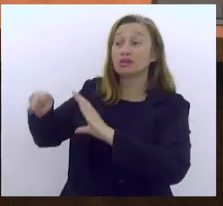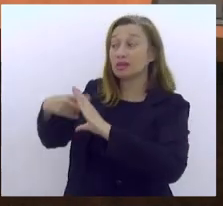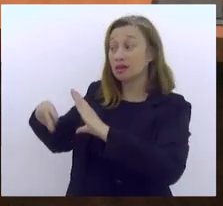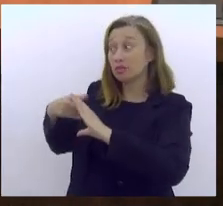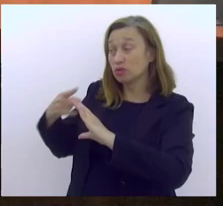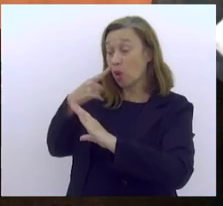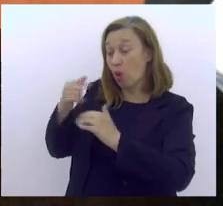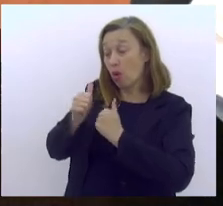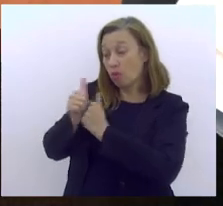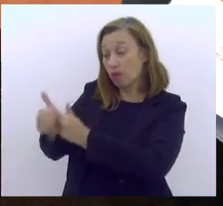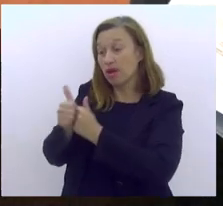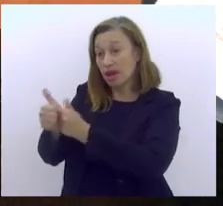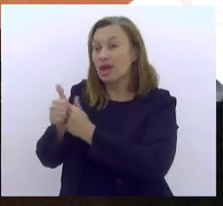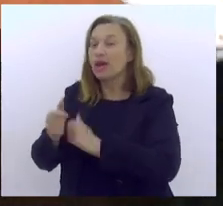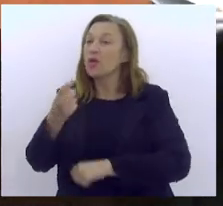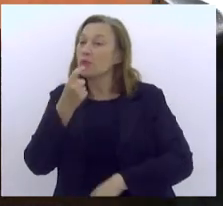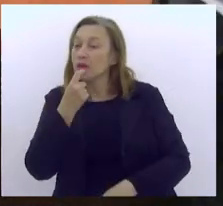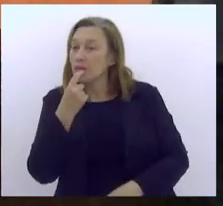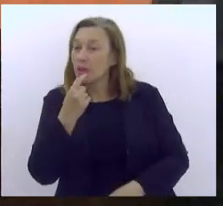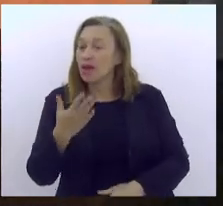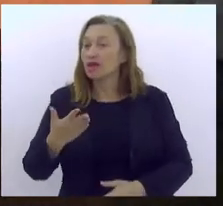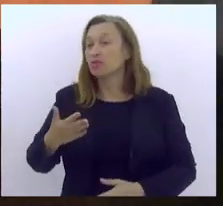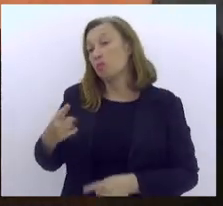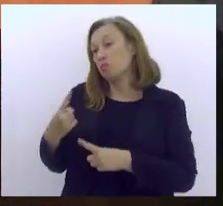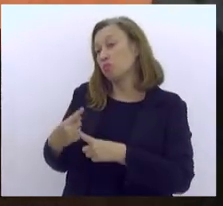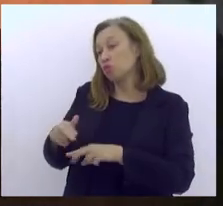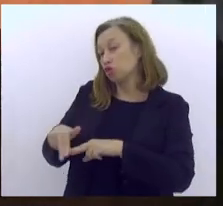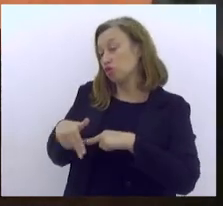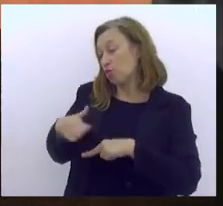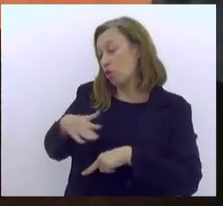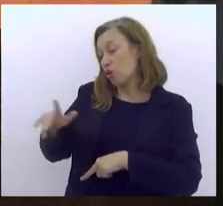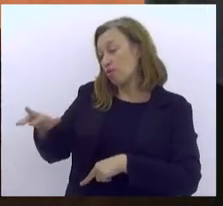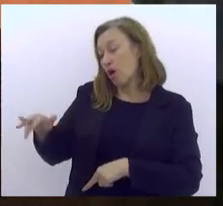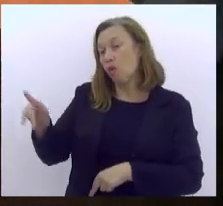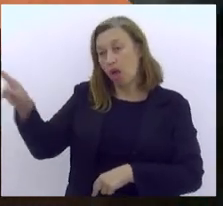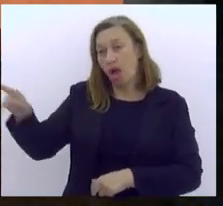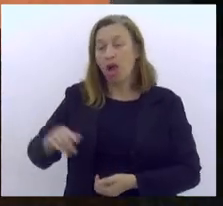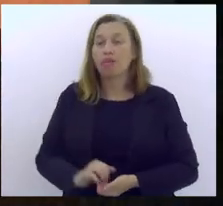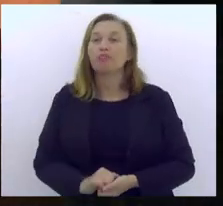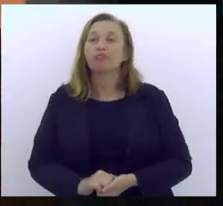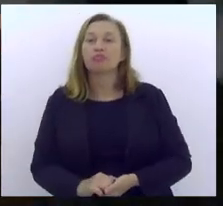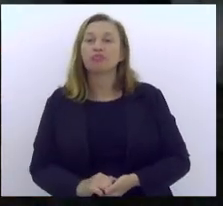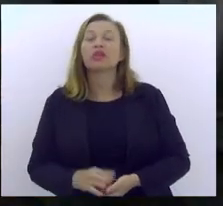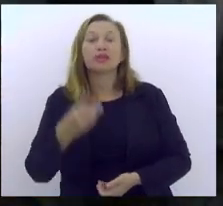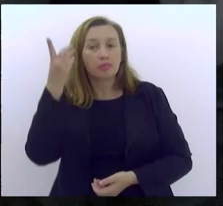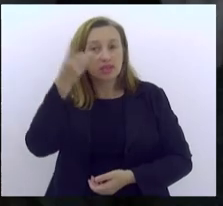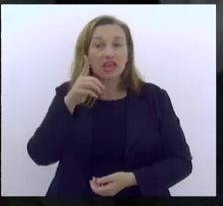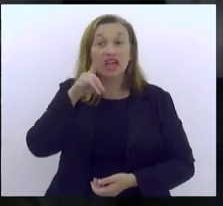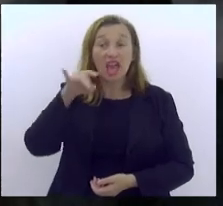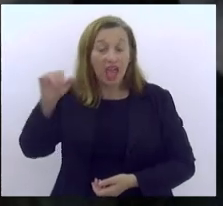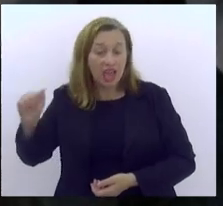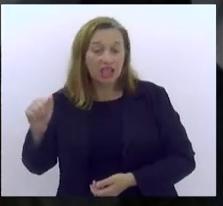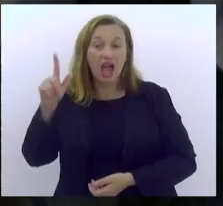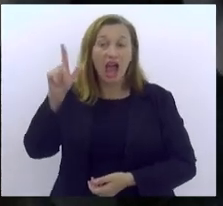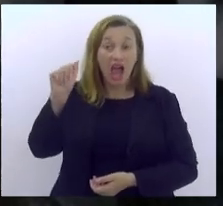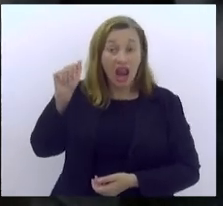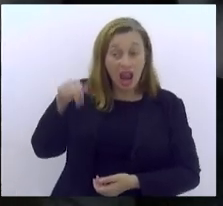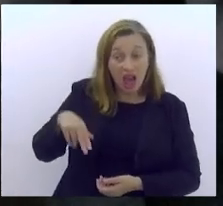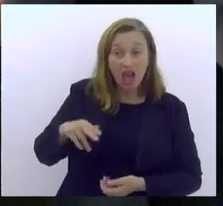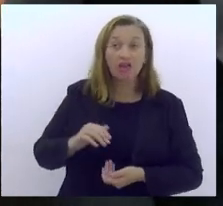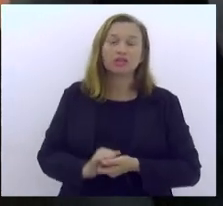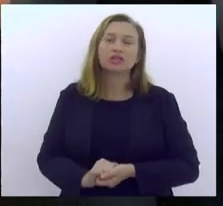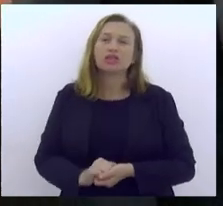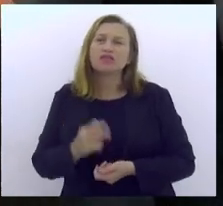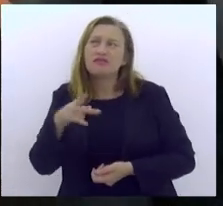acompanhei muito de perto por conta do mandato do meu irmão na Câmara. Estive presente lá com a deputada Índia, com o deputado Alan Lopes, que ali